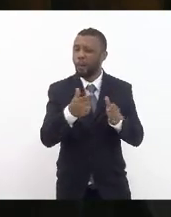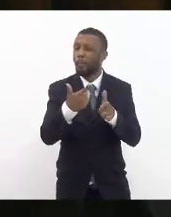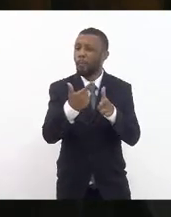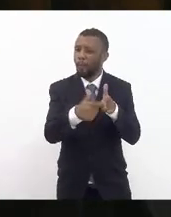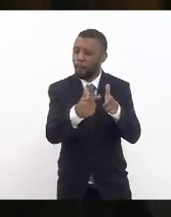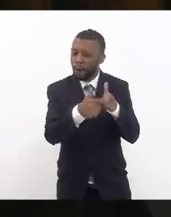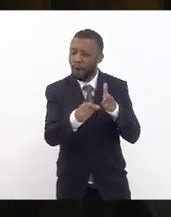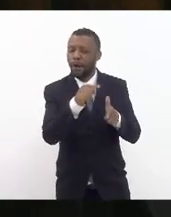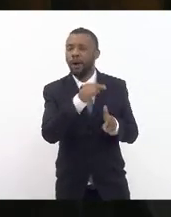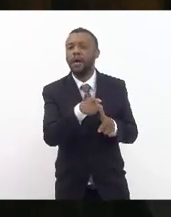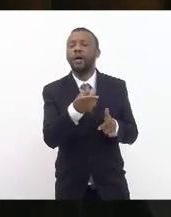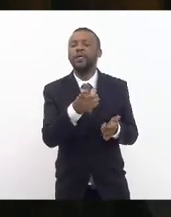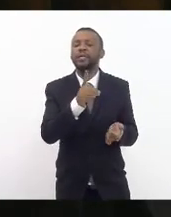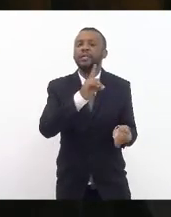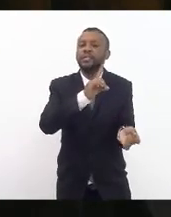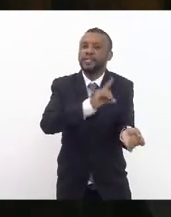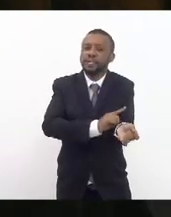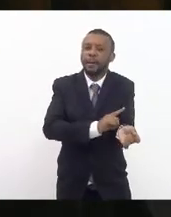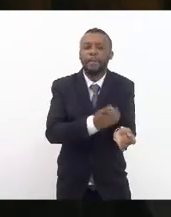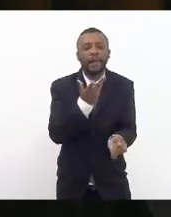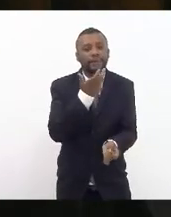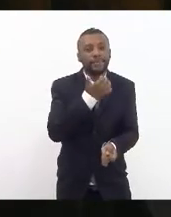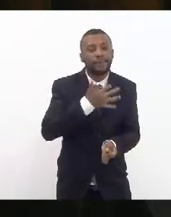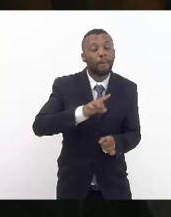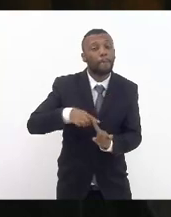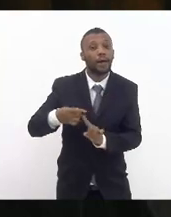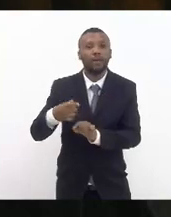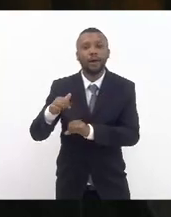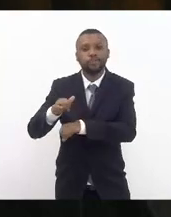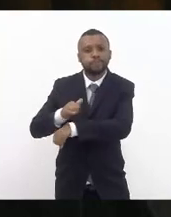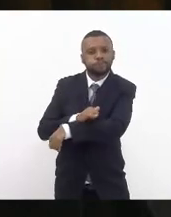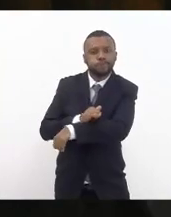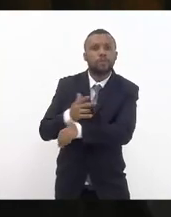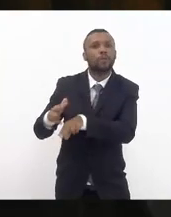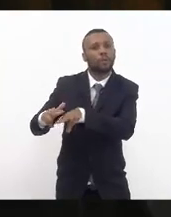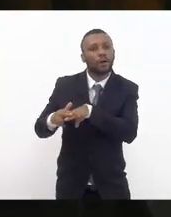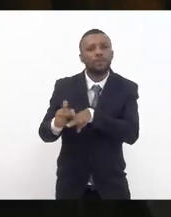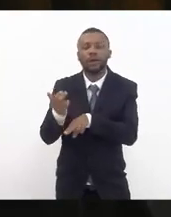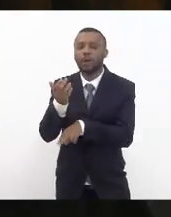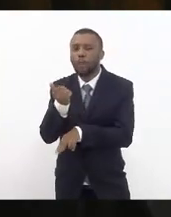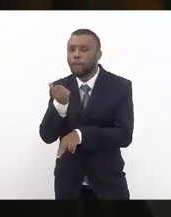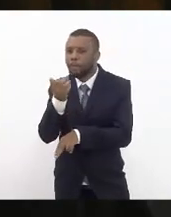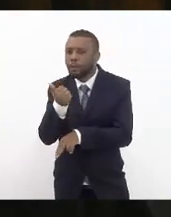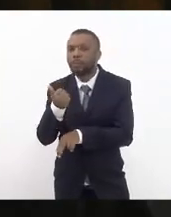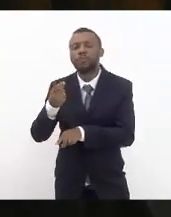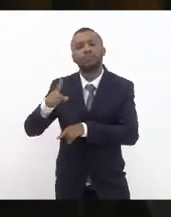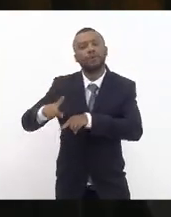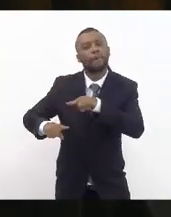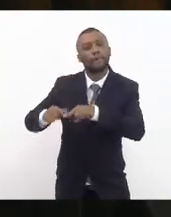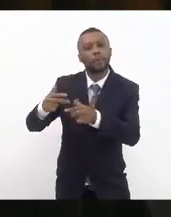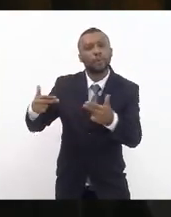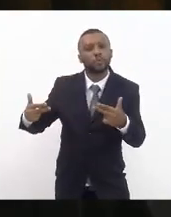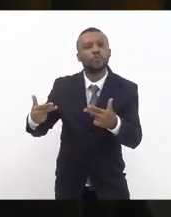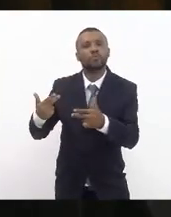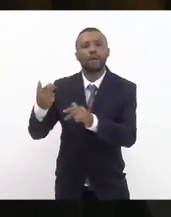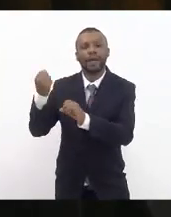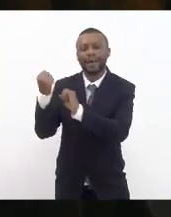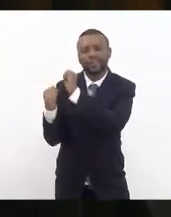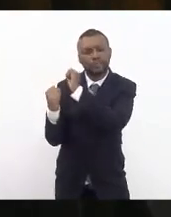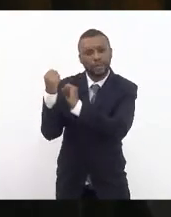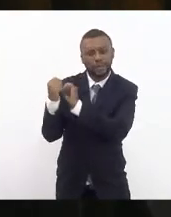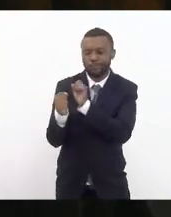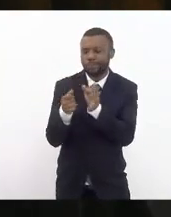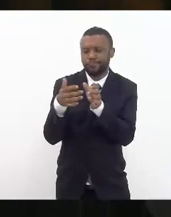infantil, a obesidade devido à alimentação de produtos industrializados. O que nós queremos, na